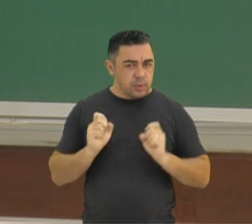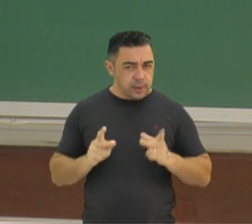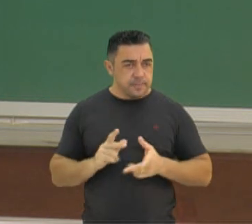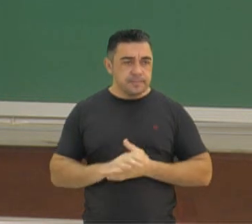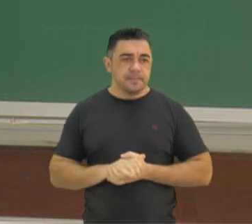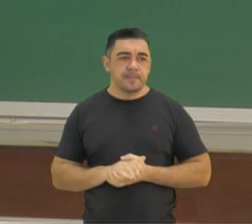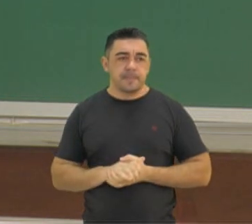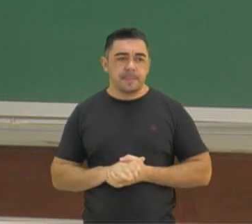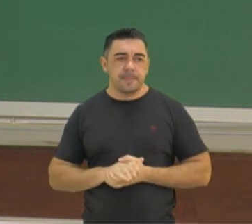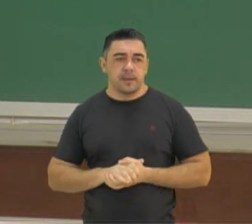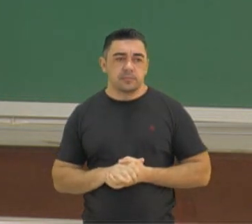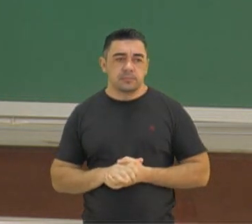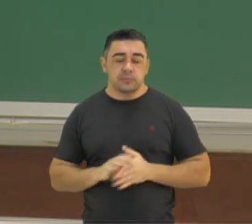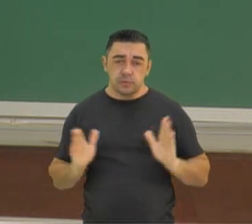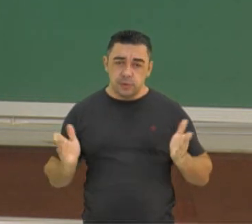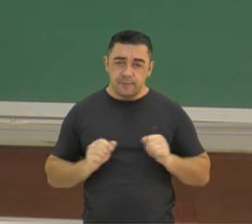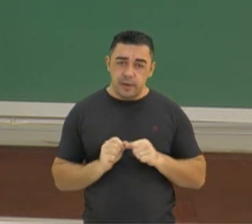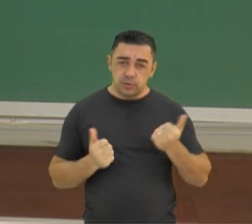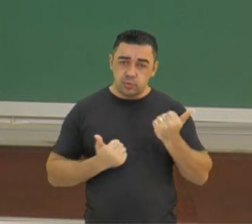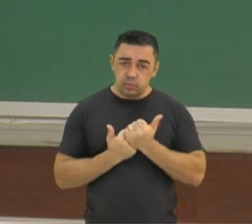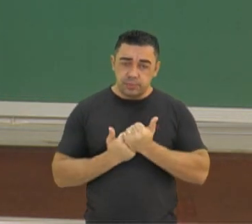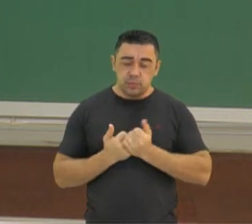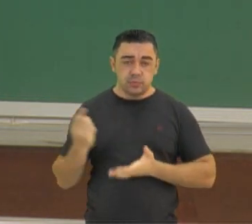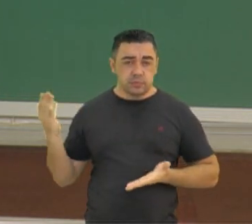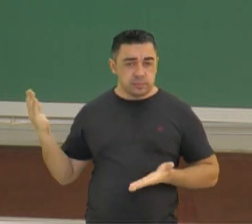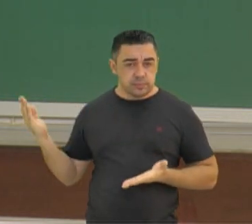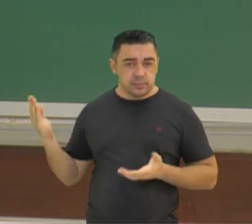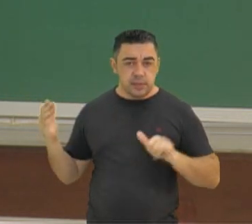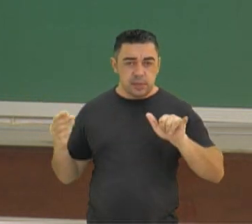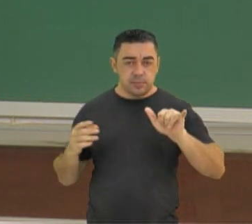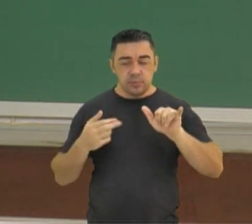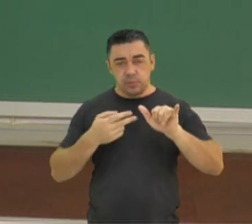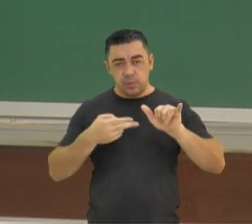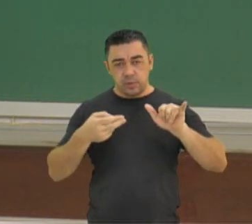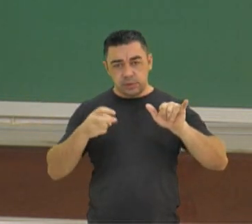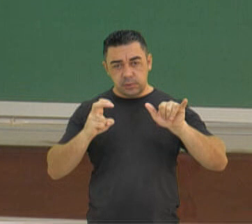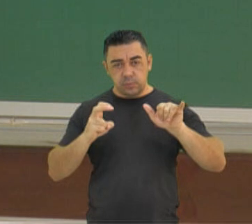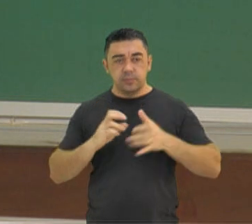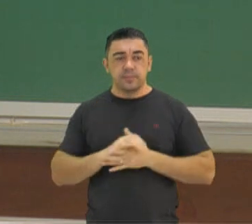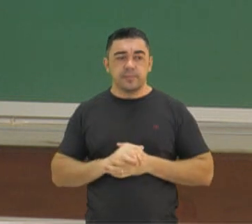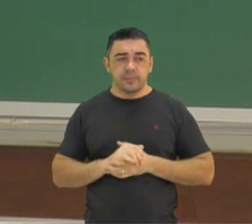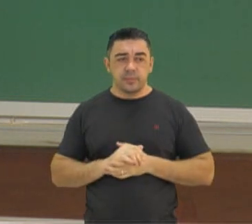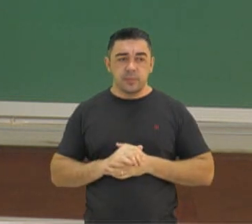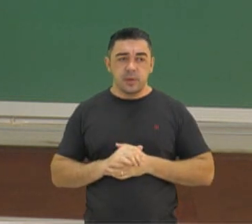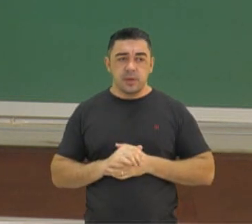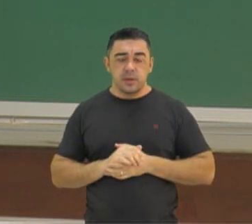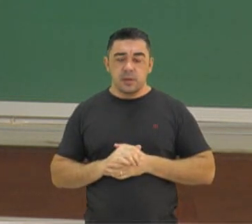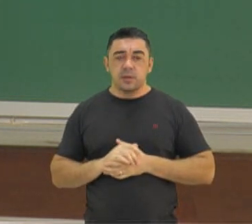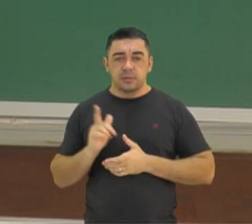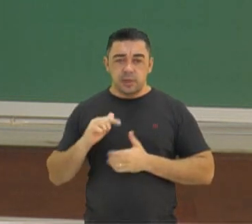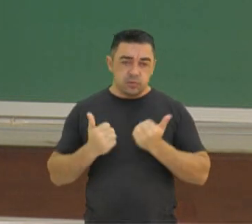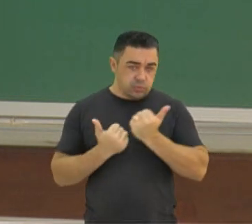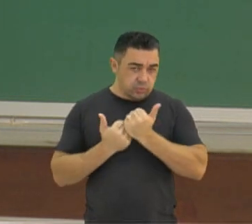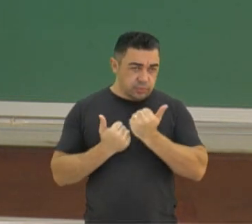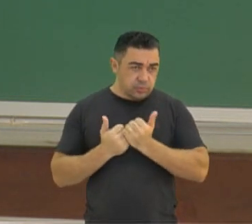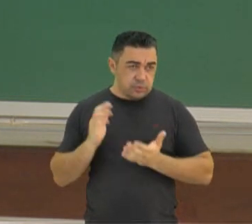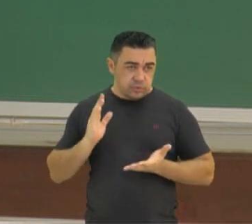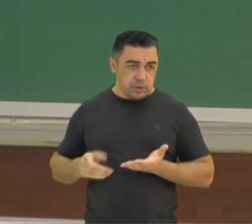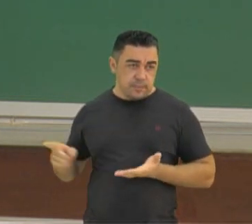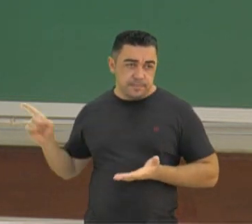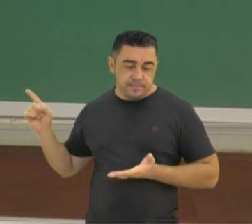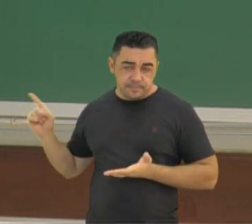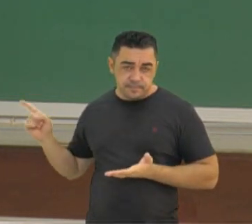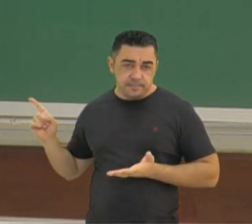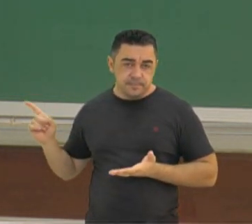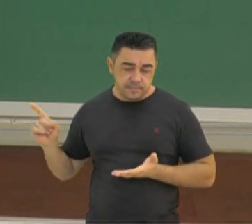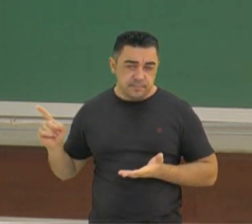bem? Então feita a substituição, y igual a 5, aonde eu tenho y, olha, eu substituí pelo número 5,